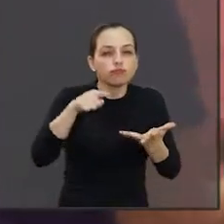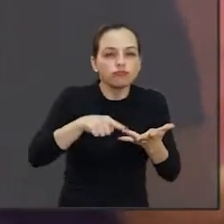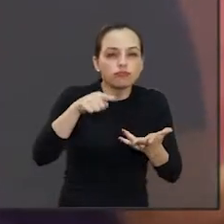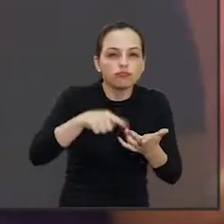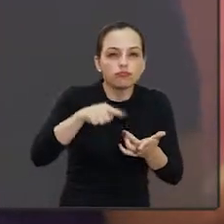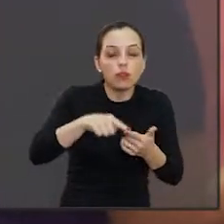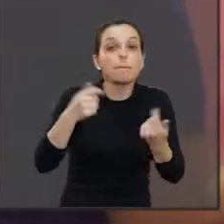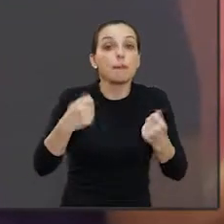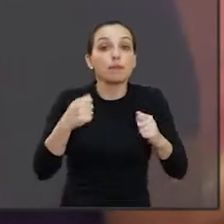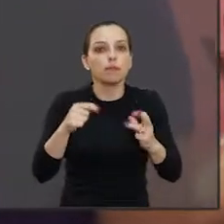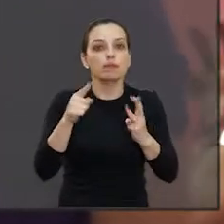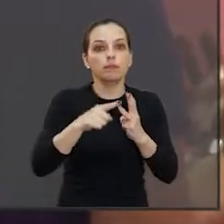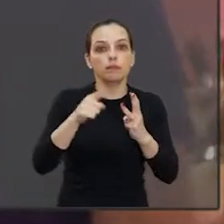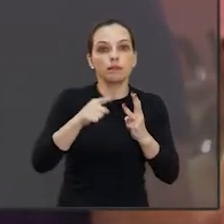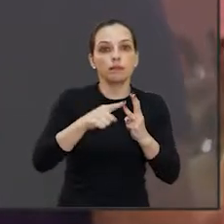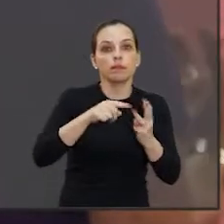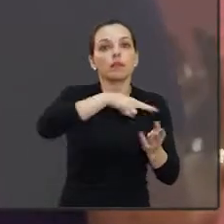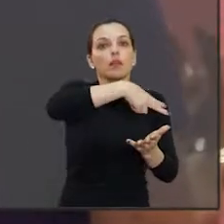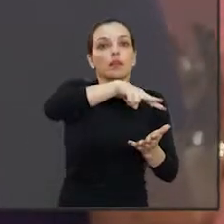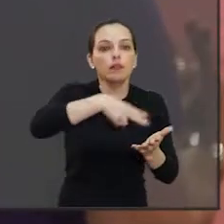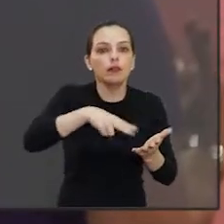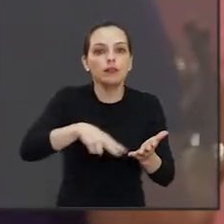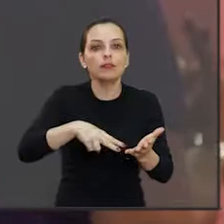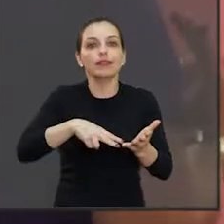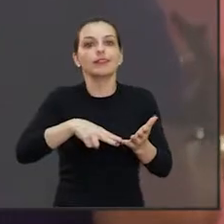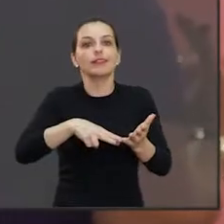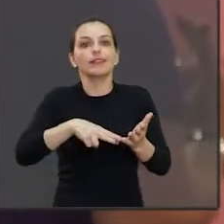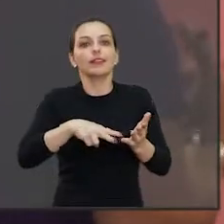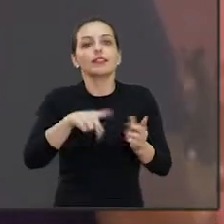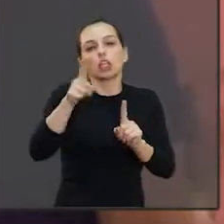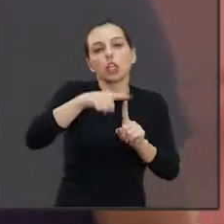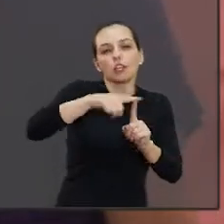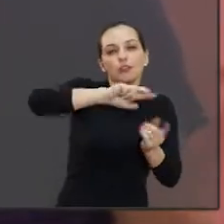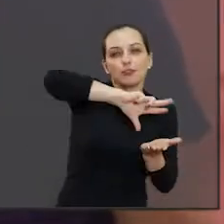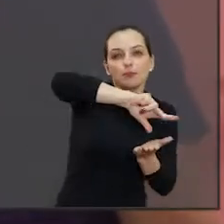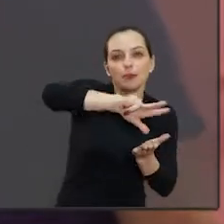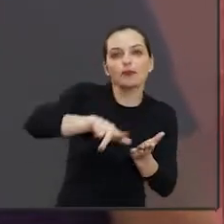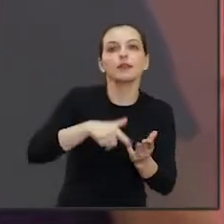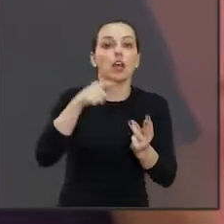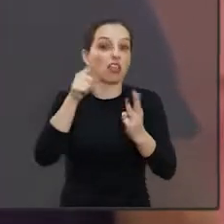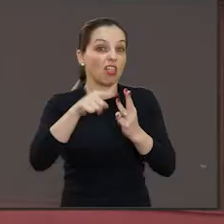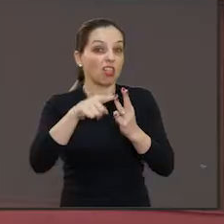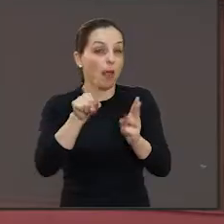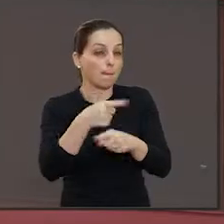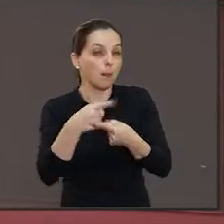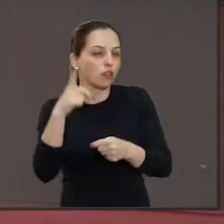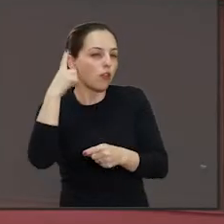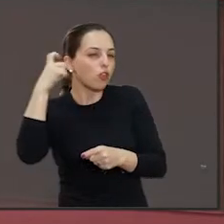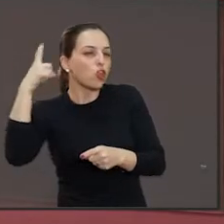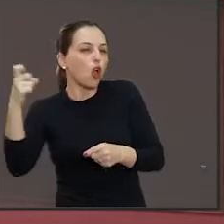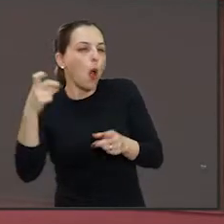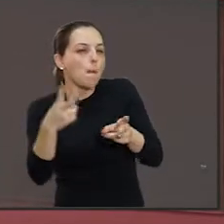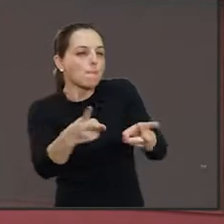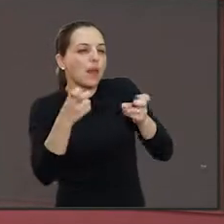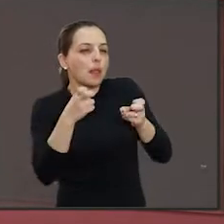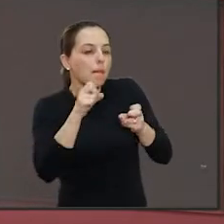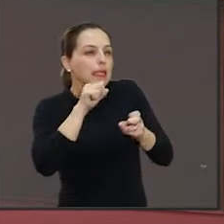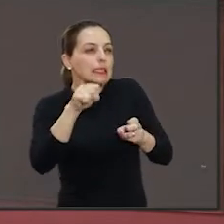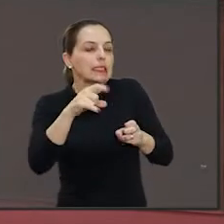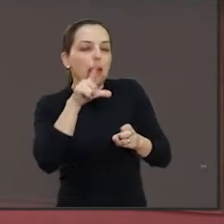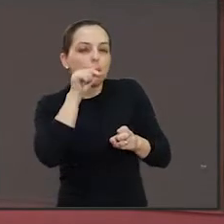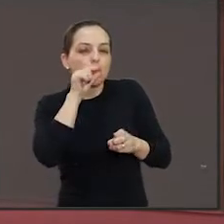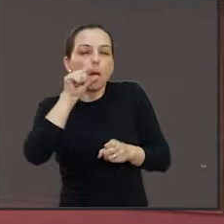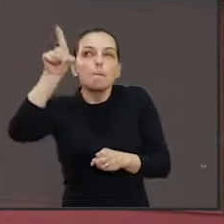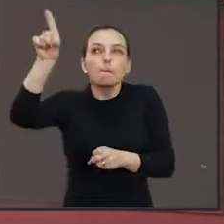é o ouvido. Você aprende a ouvir longe. Porque você tem que estar tão atenta à música que você consegue escutar o passarinho que